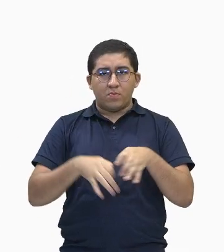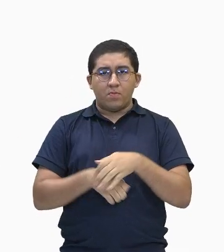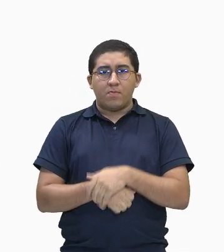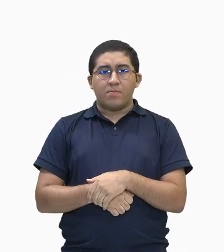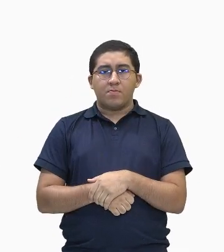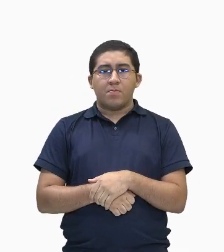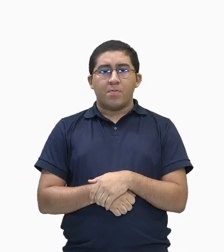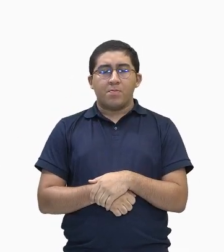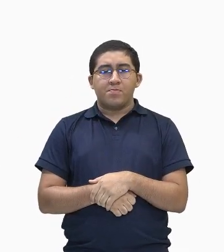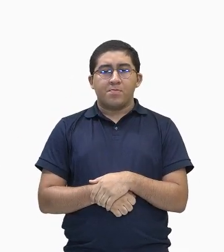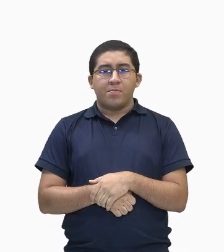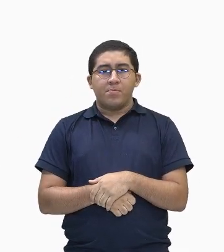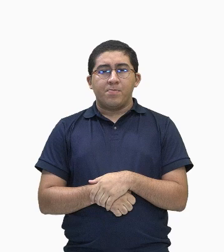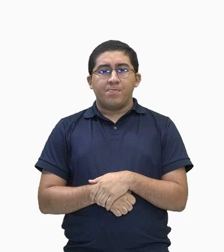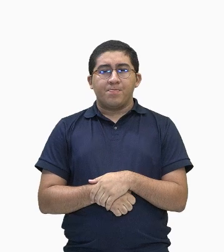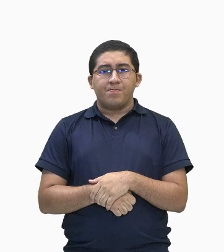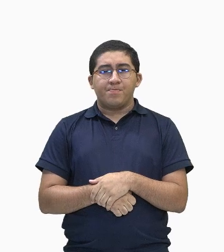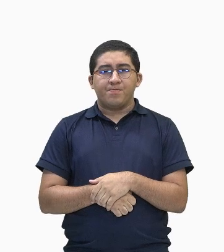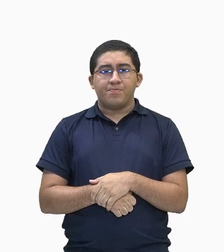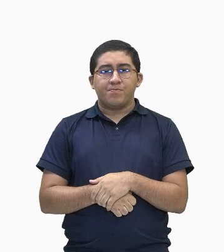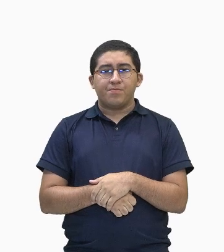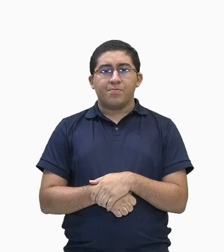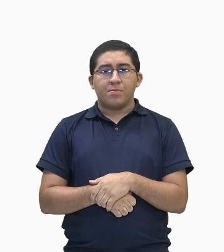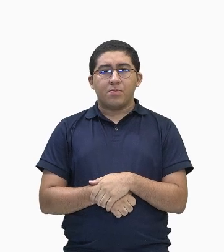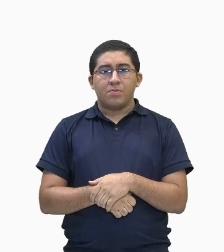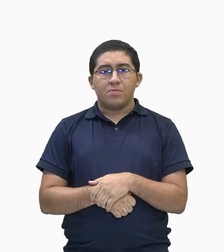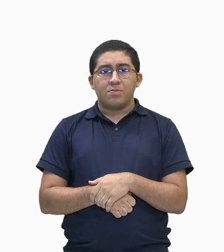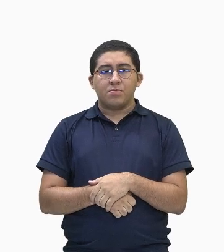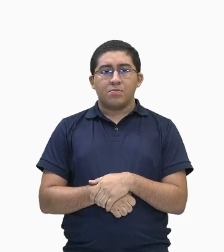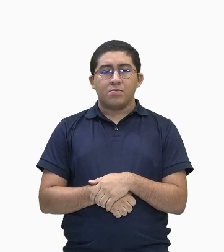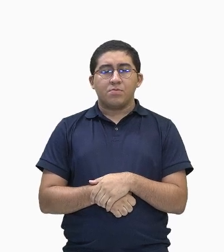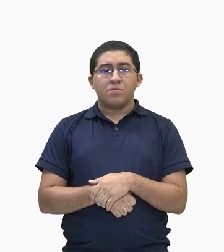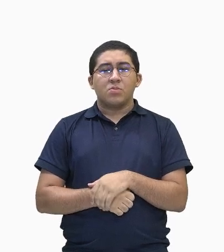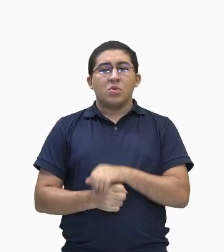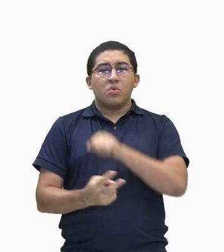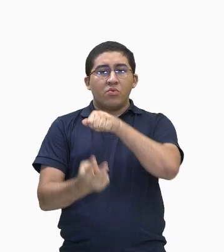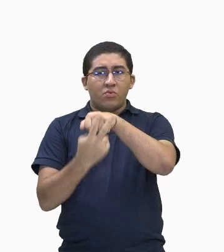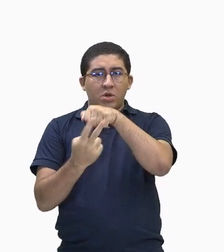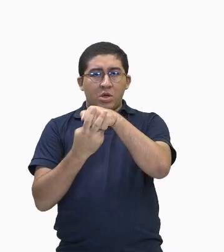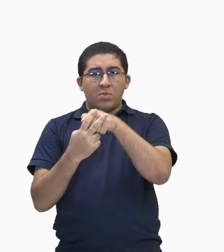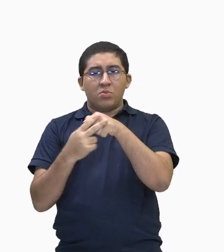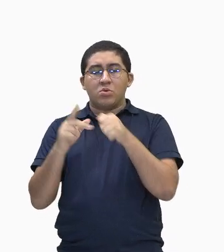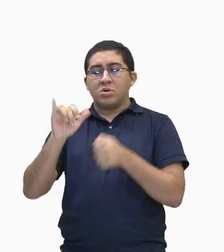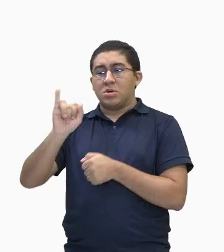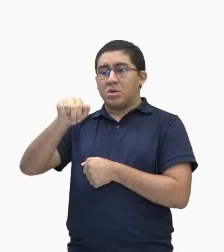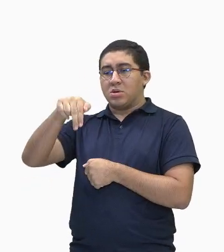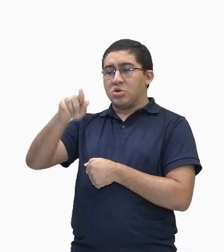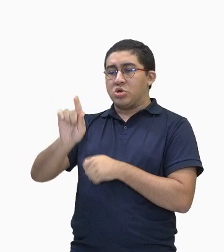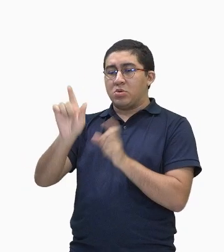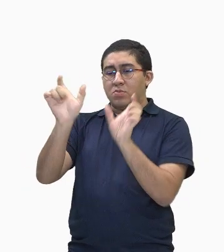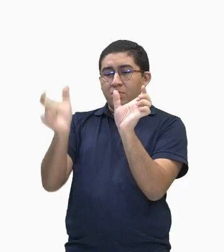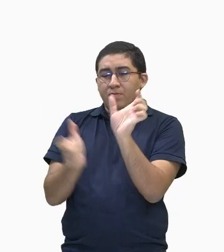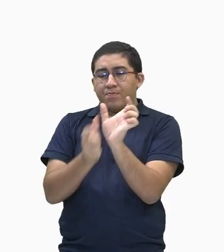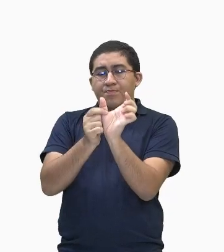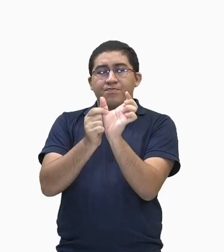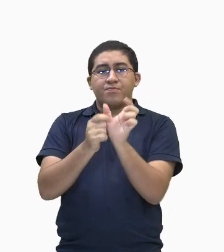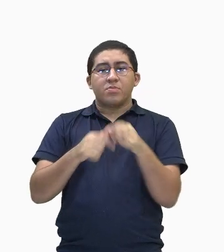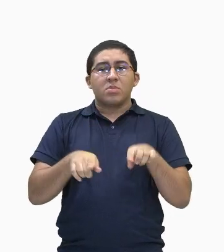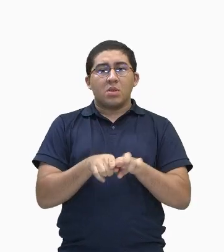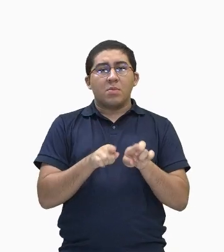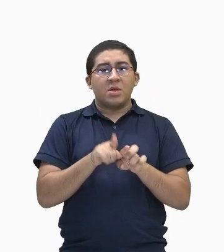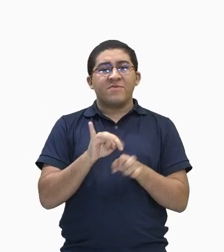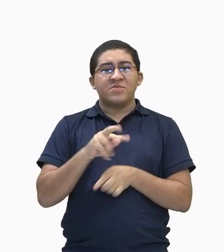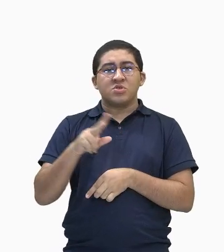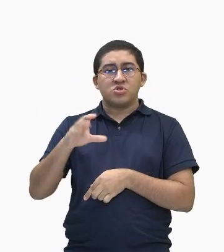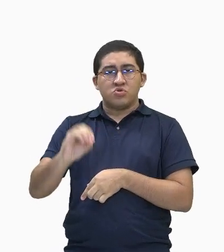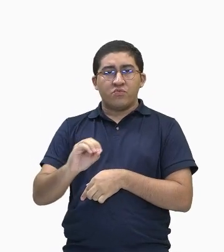Então, gerúndio é quando o verbo recebe o ing e o infinitivo é quando o verbo vem